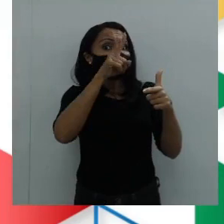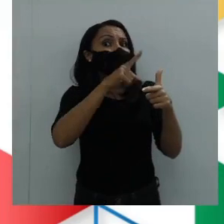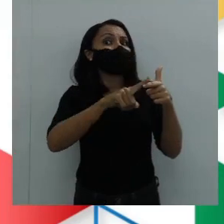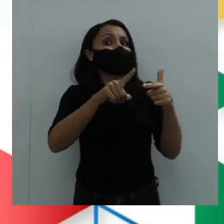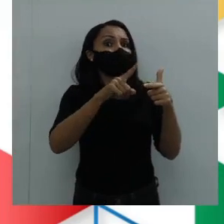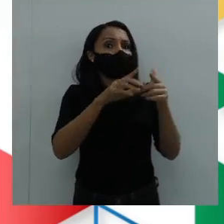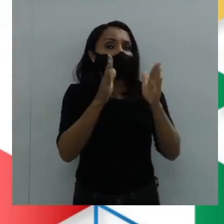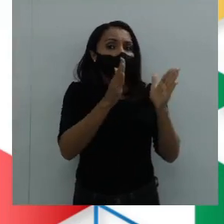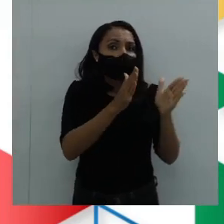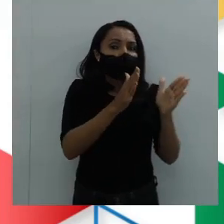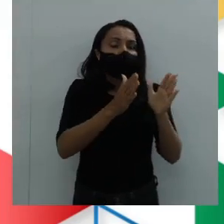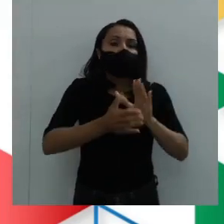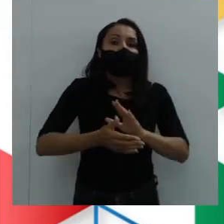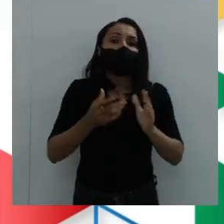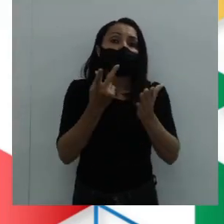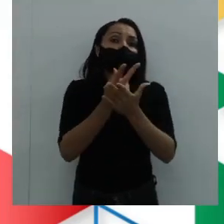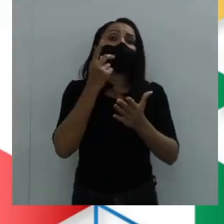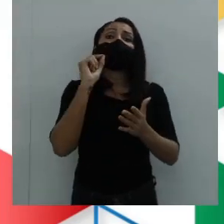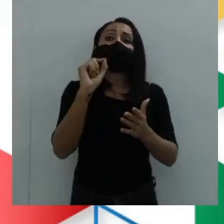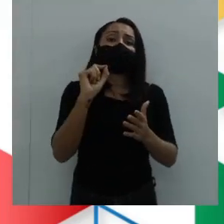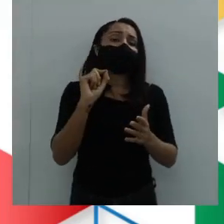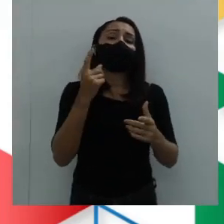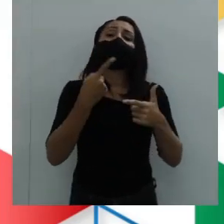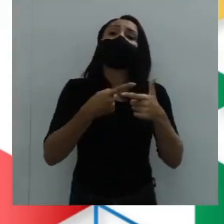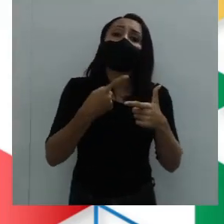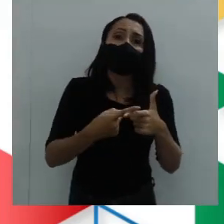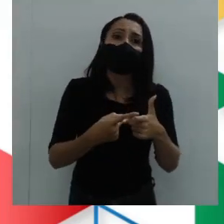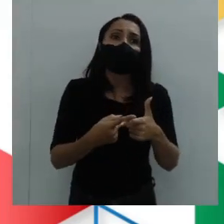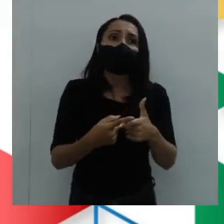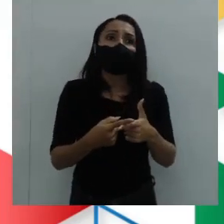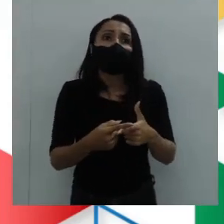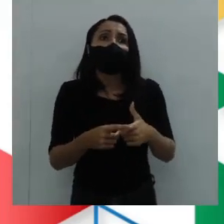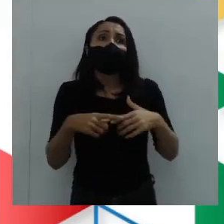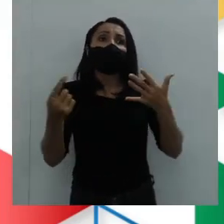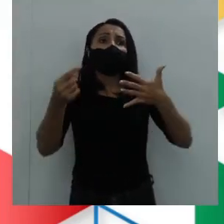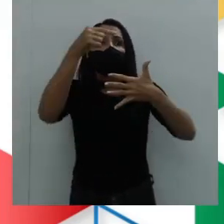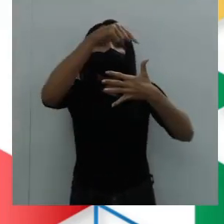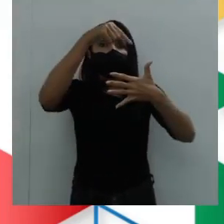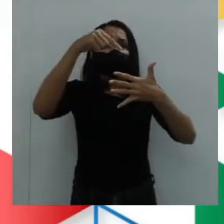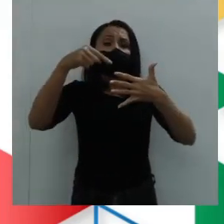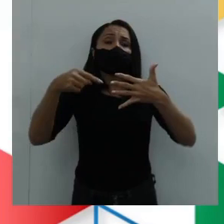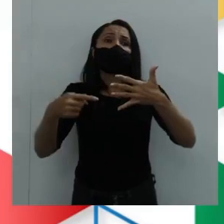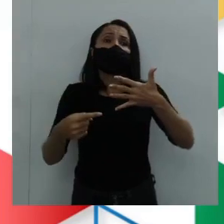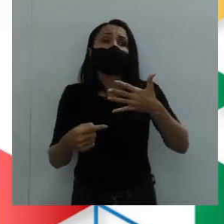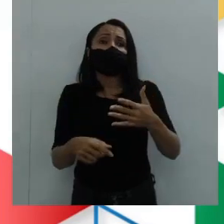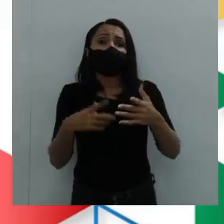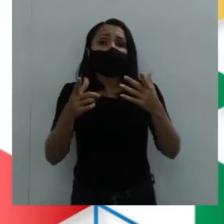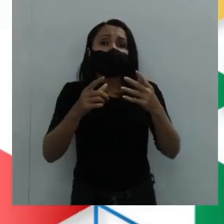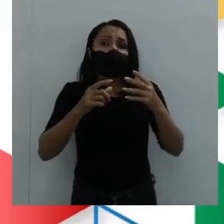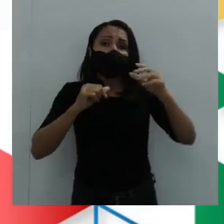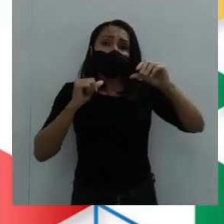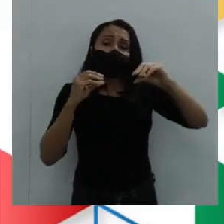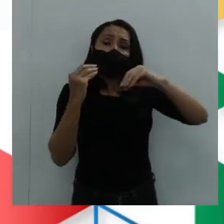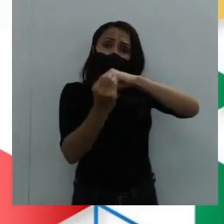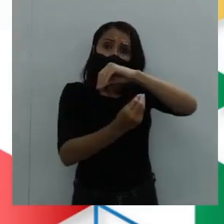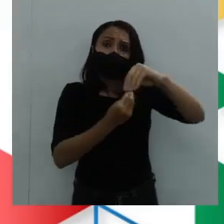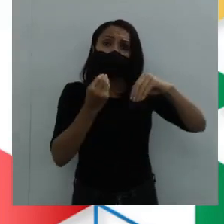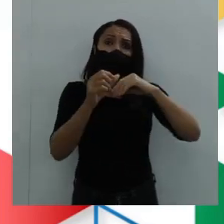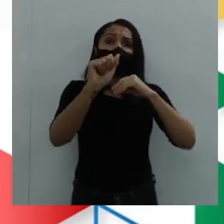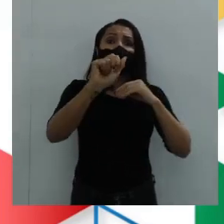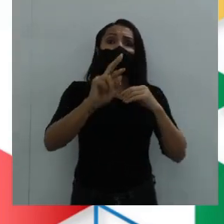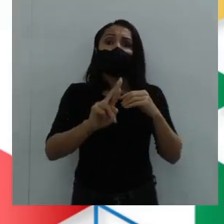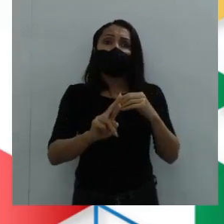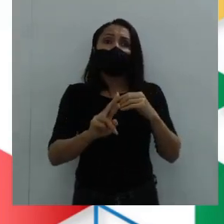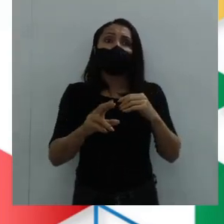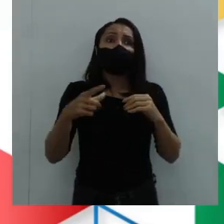daí ele acontece? Então, quando se fala dos fatores que provocam as alterações no ar, a gente